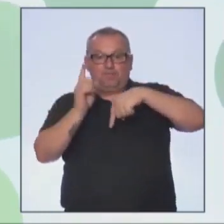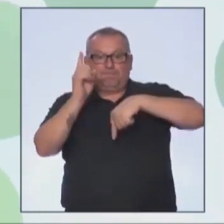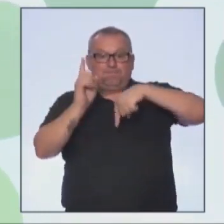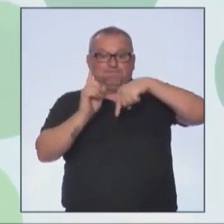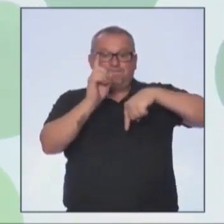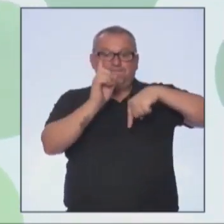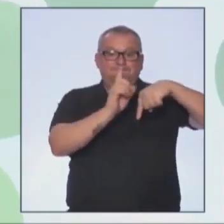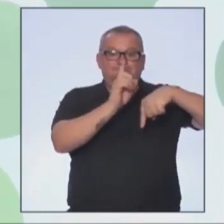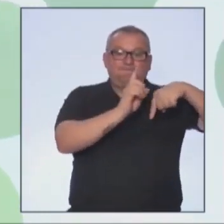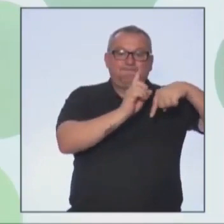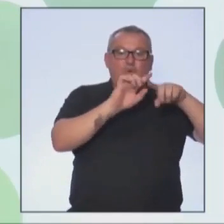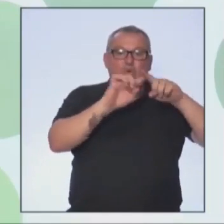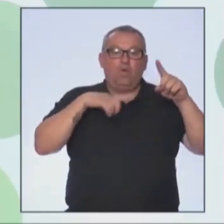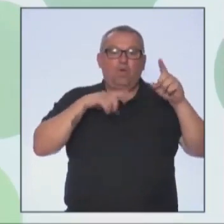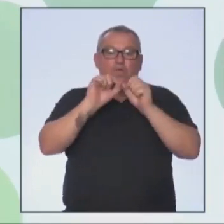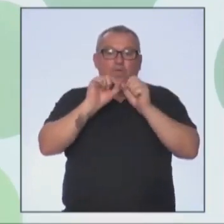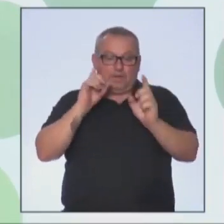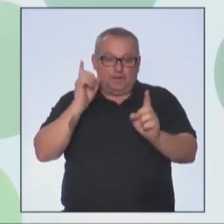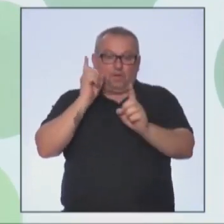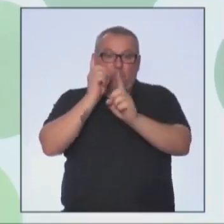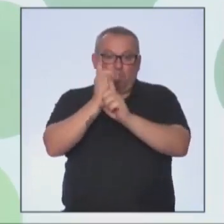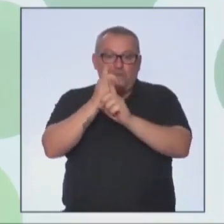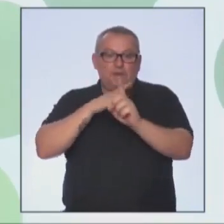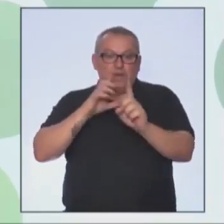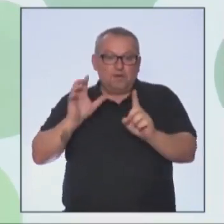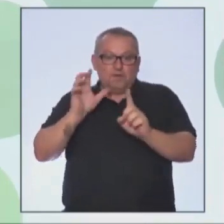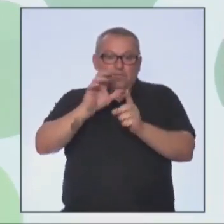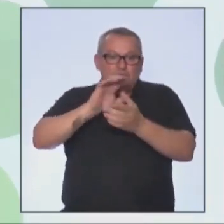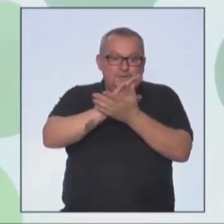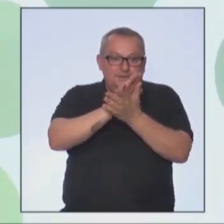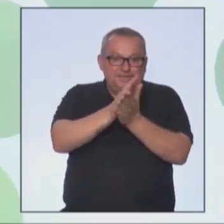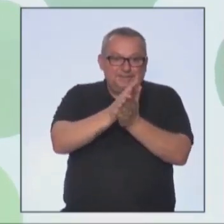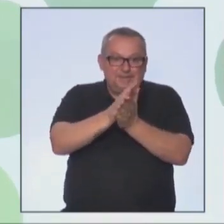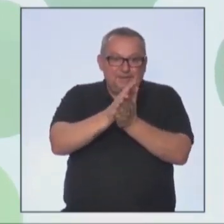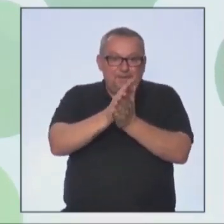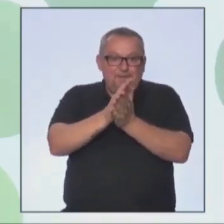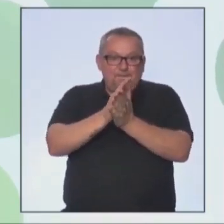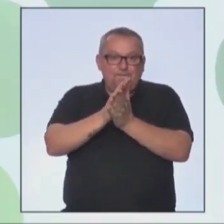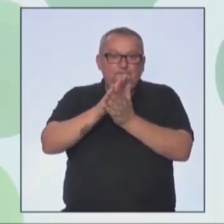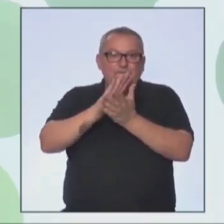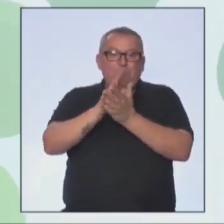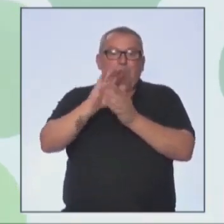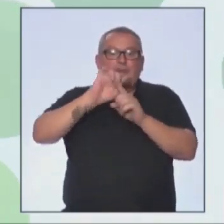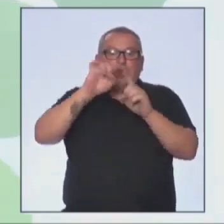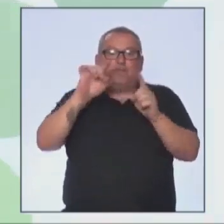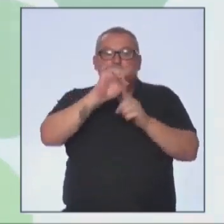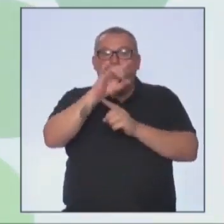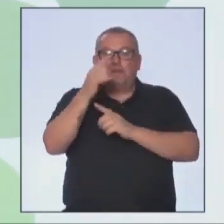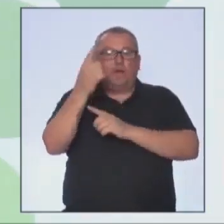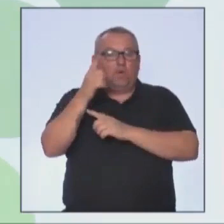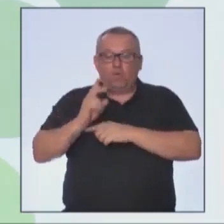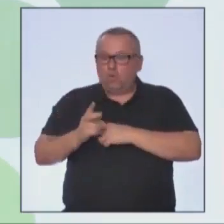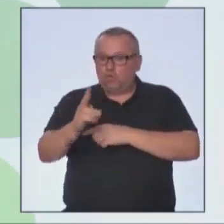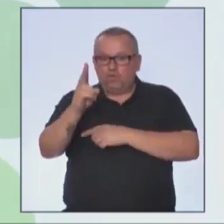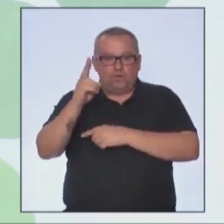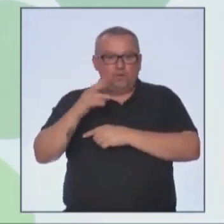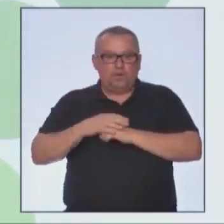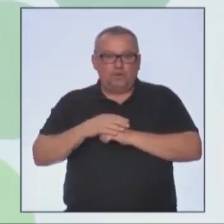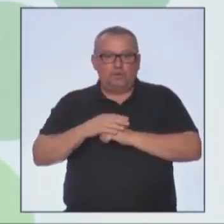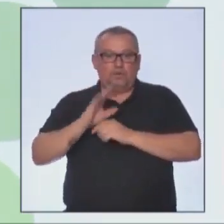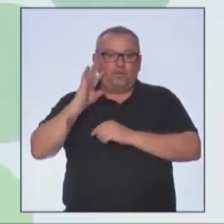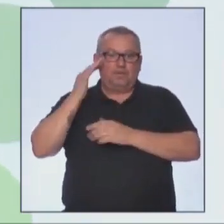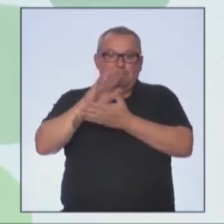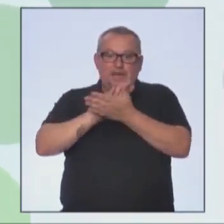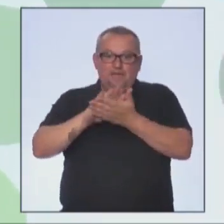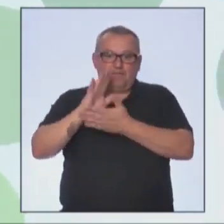elas se encontram, elas acabam tendo uma interferência destrutiva, ou seja, elas se anulam e depois cada uma segue o seu caminho como se nada